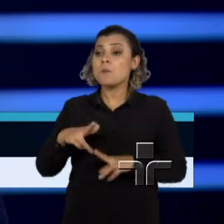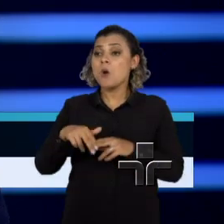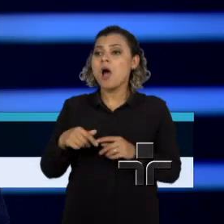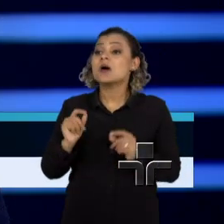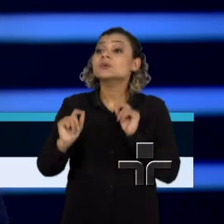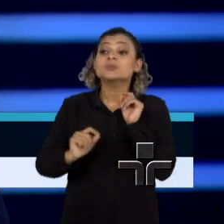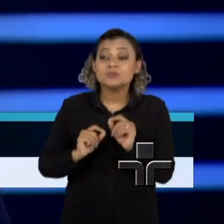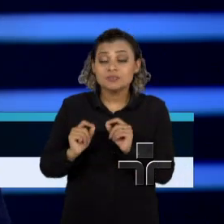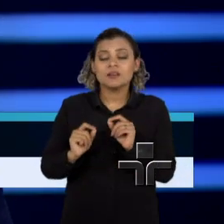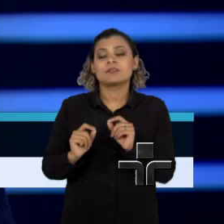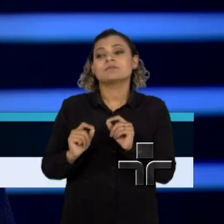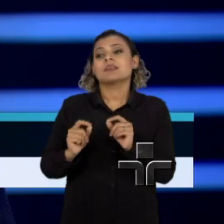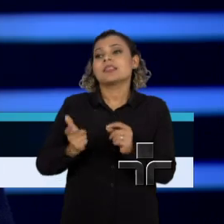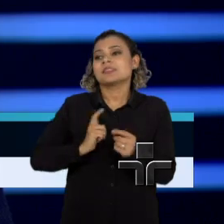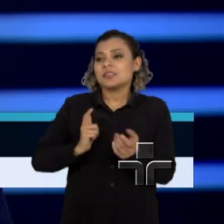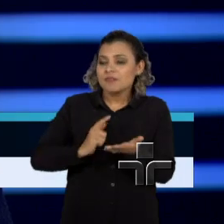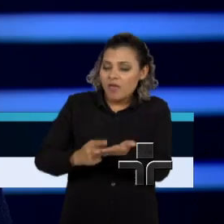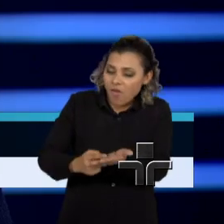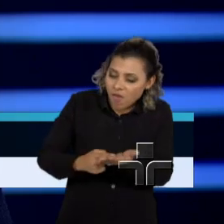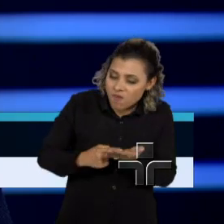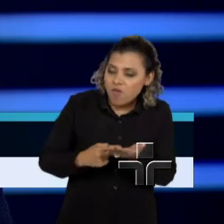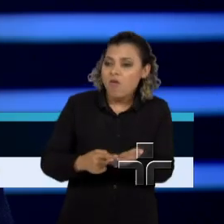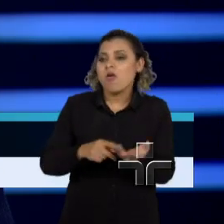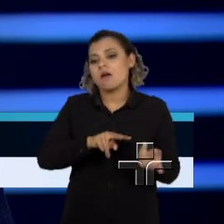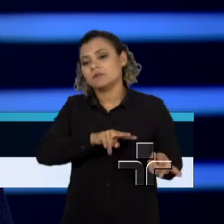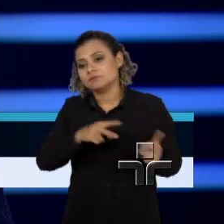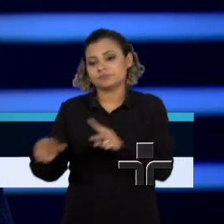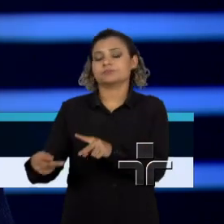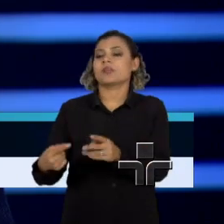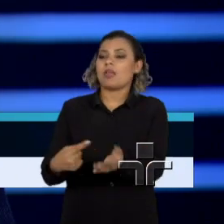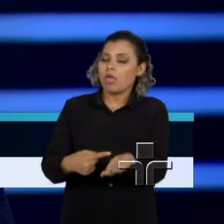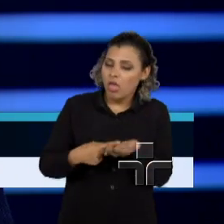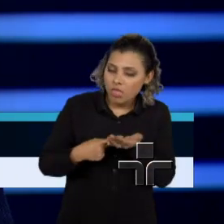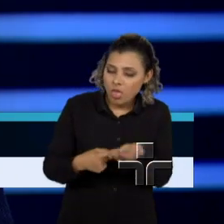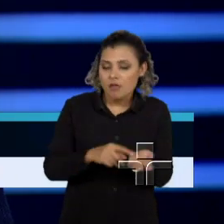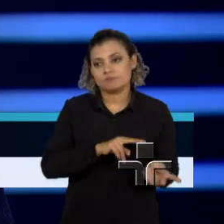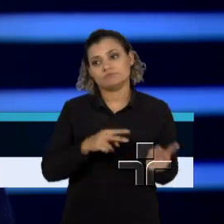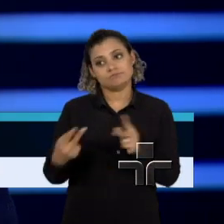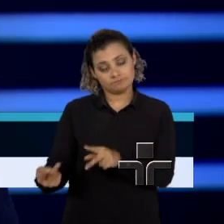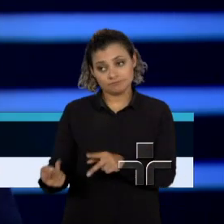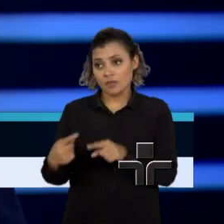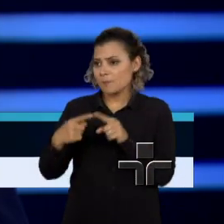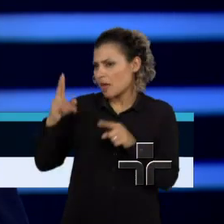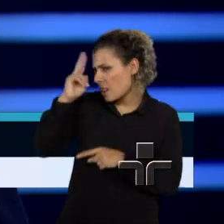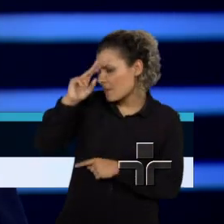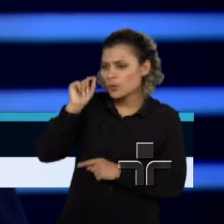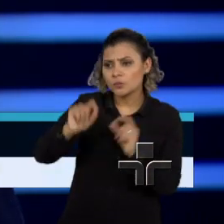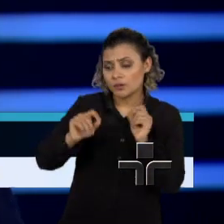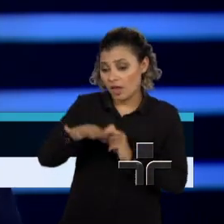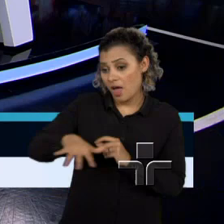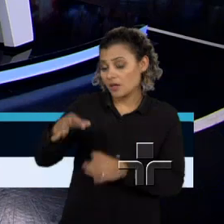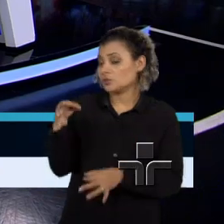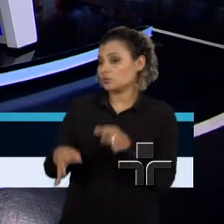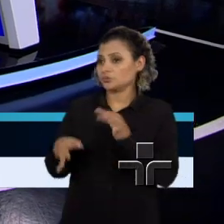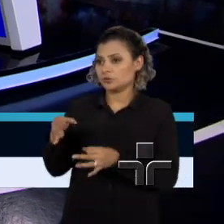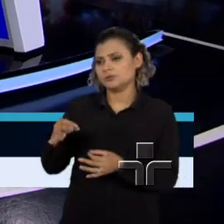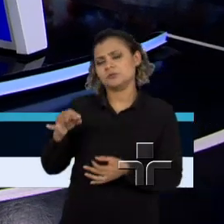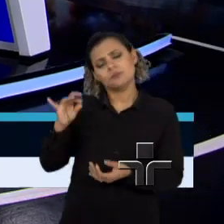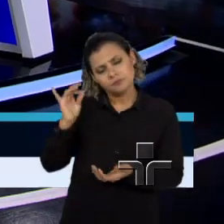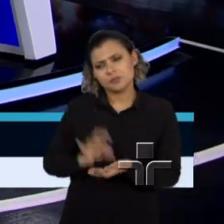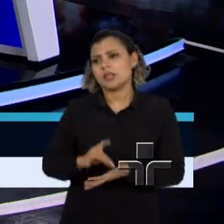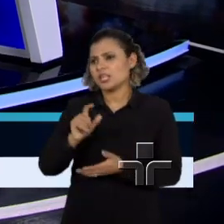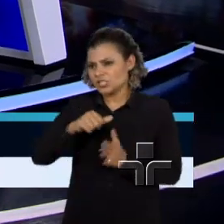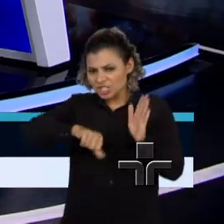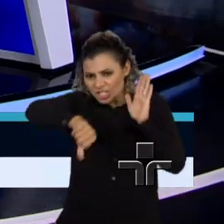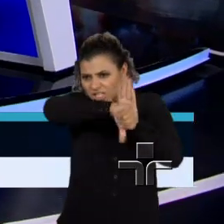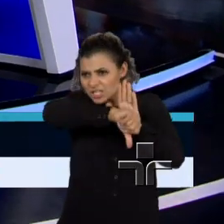longa, gradual e segura transição. A gente tem que lembrar, assim, do ponto de vista jurídico, não tem dúvida que os crimes